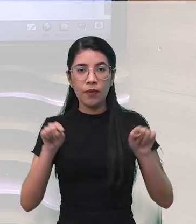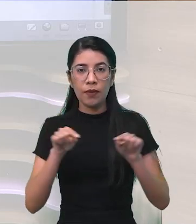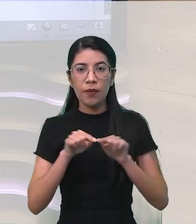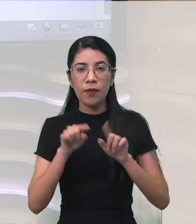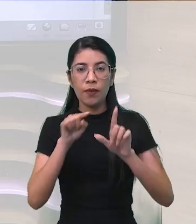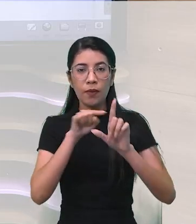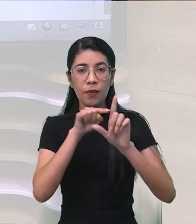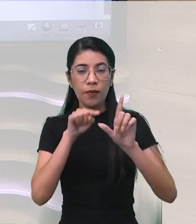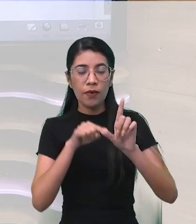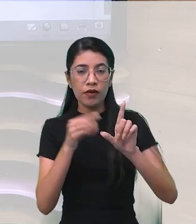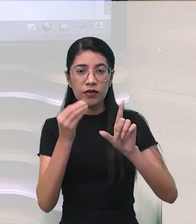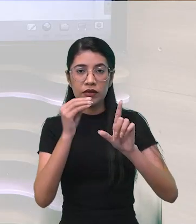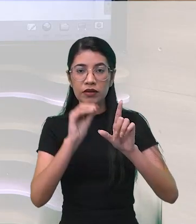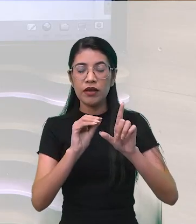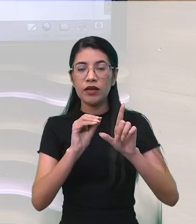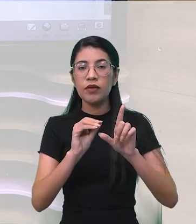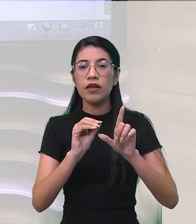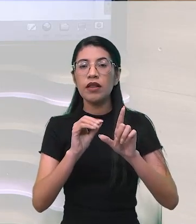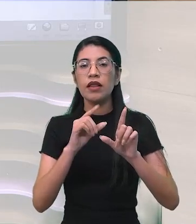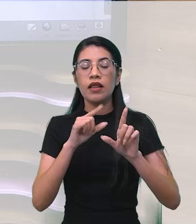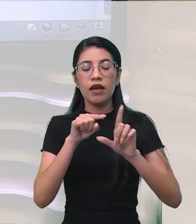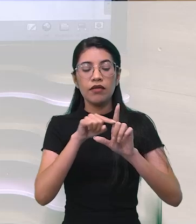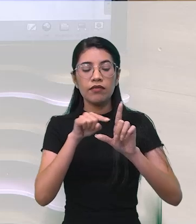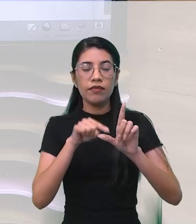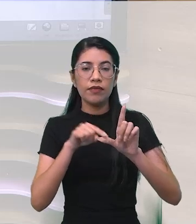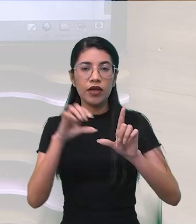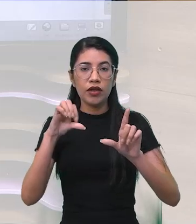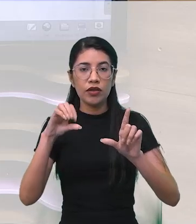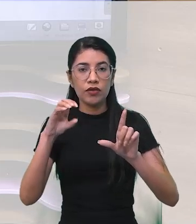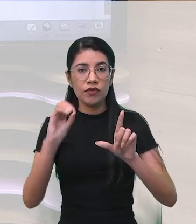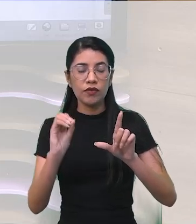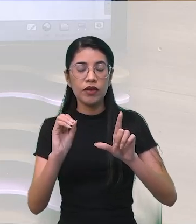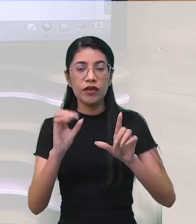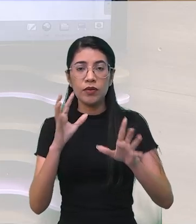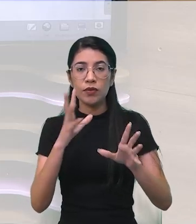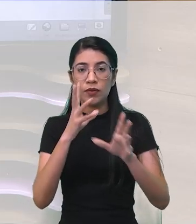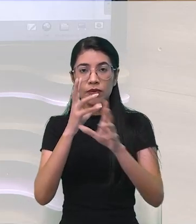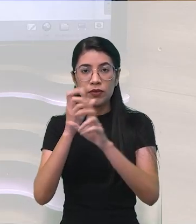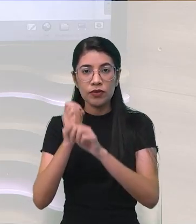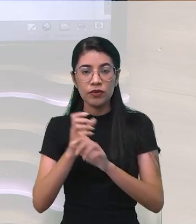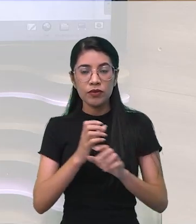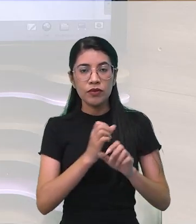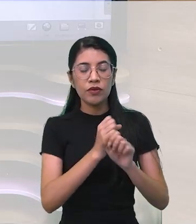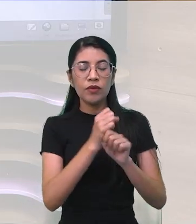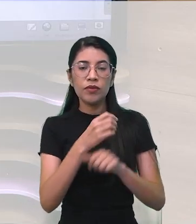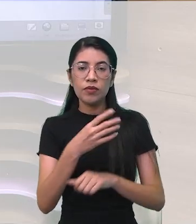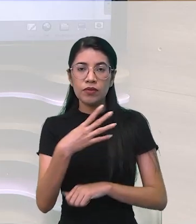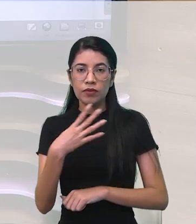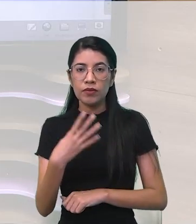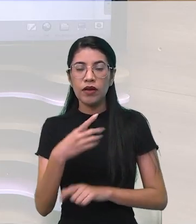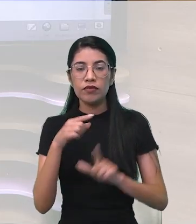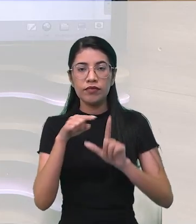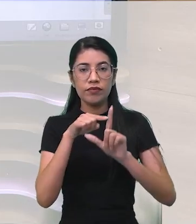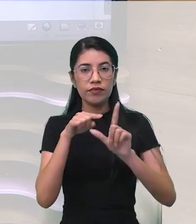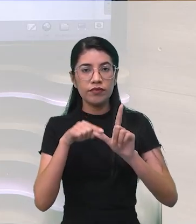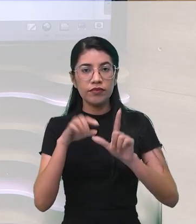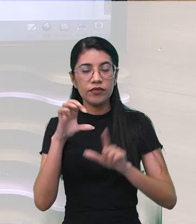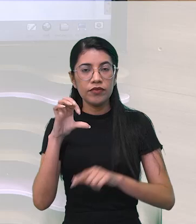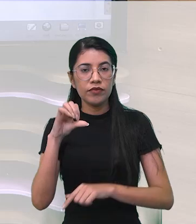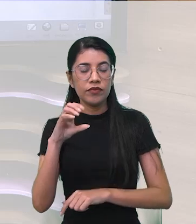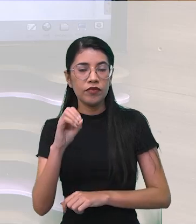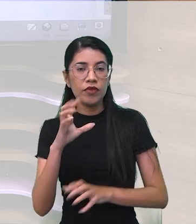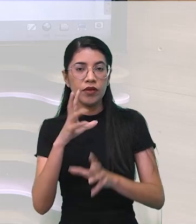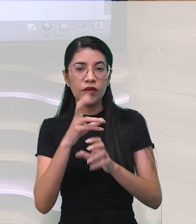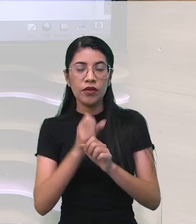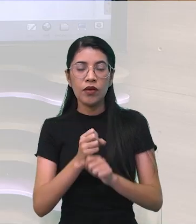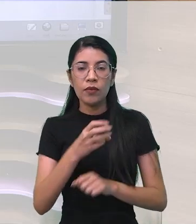internos aqui, eles medem 90 graus. Então quando eu somo os 4 ângulos de 90 graus, eu tenho um total